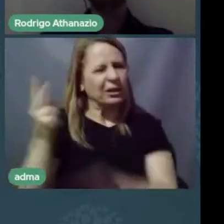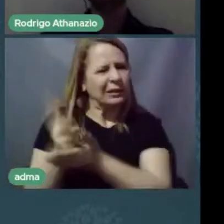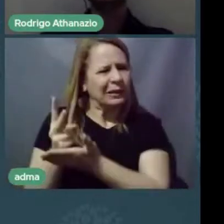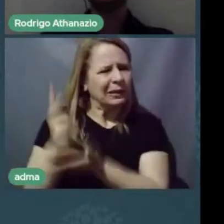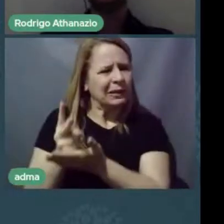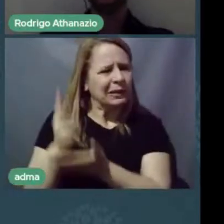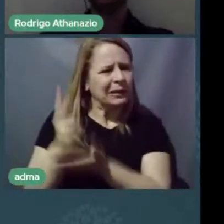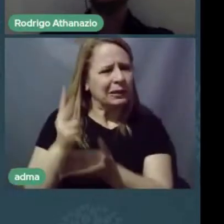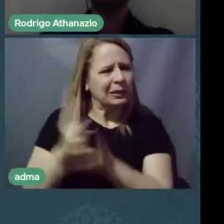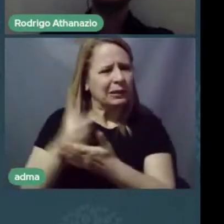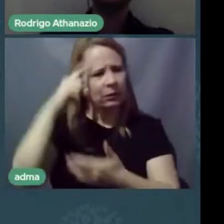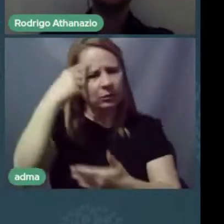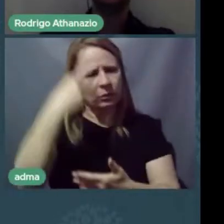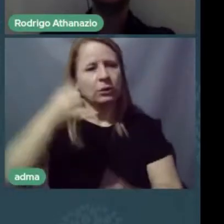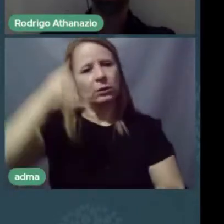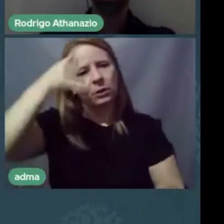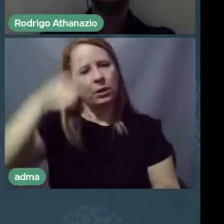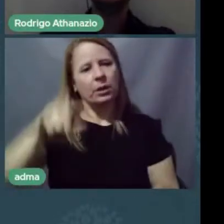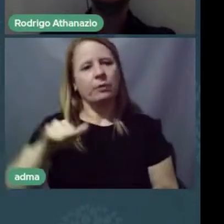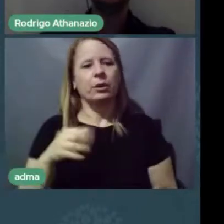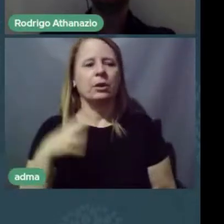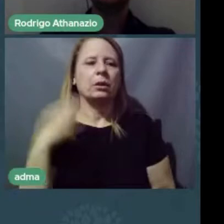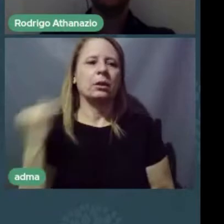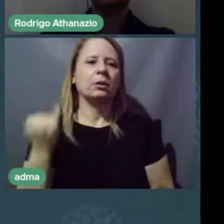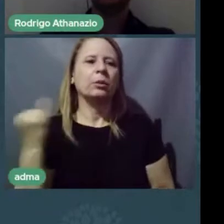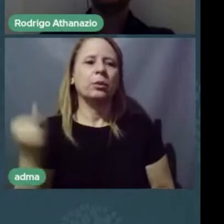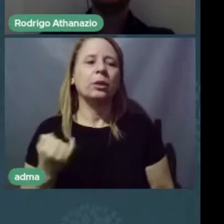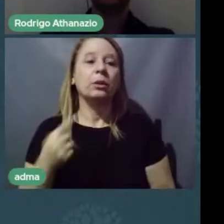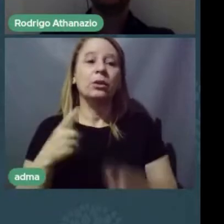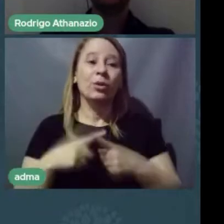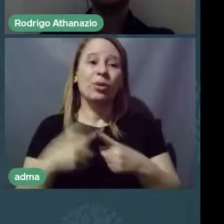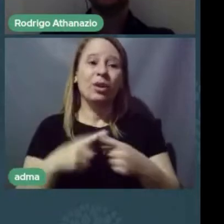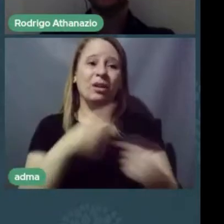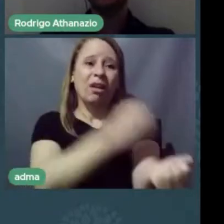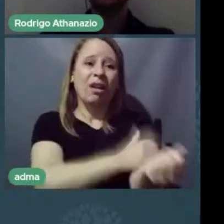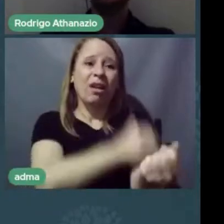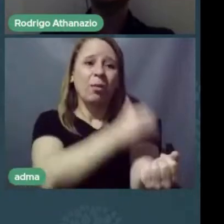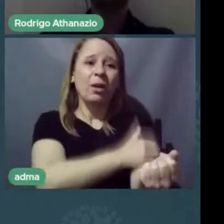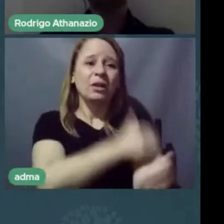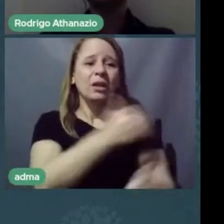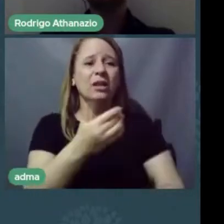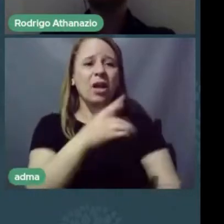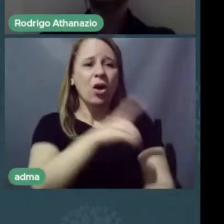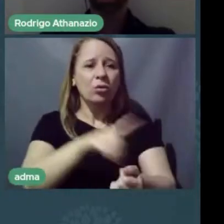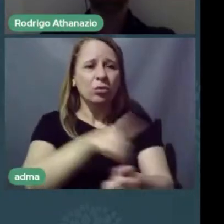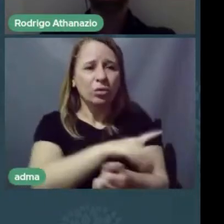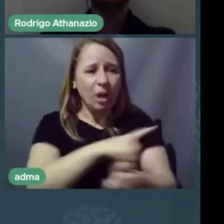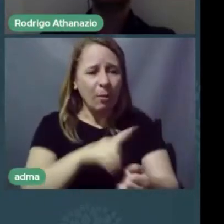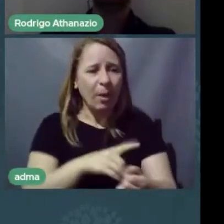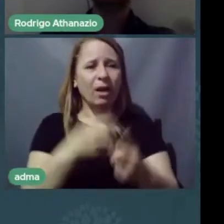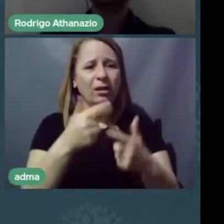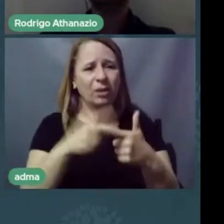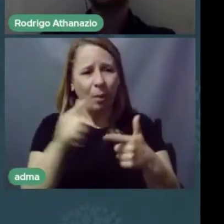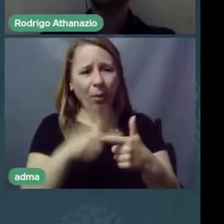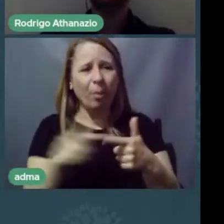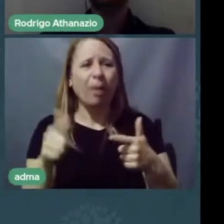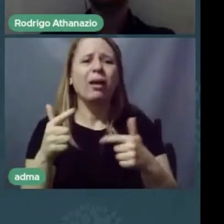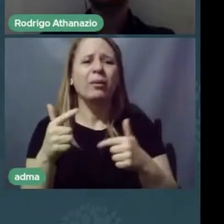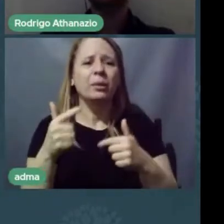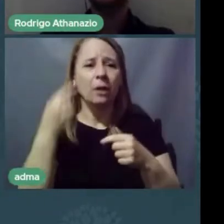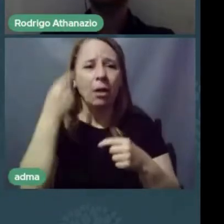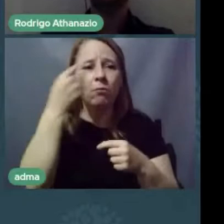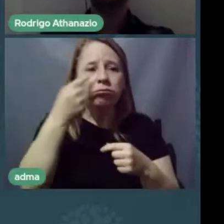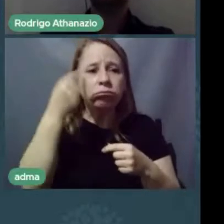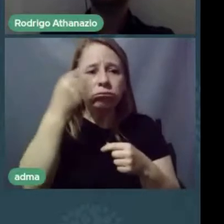gente sabe de todas essas complicações que podem ter de hipertensão, diabetes, osteoporose, catarata, distúrbio gastrointestinal, psiquiátrico relacionado